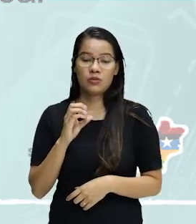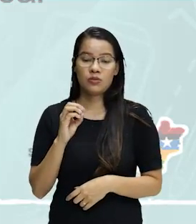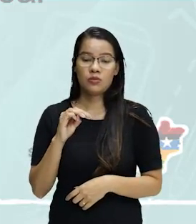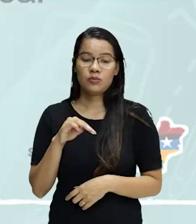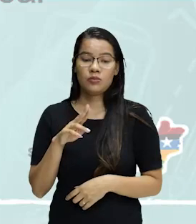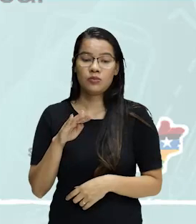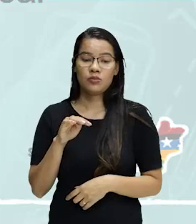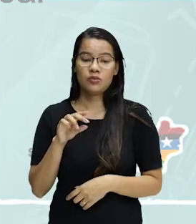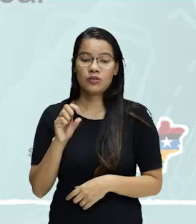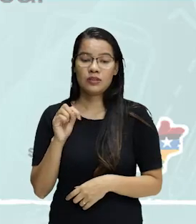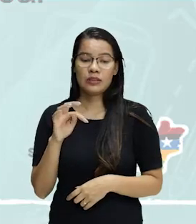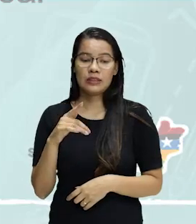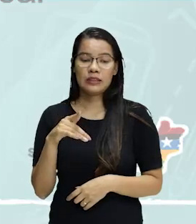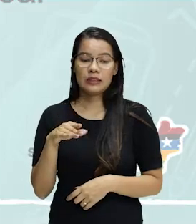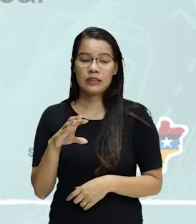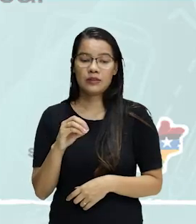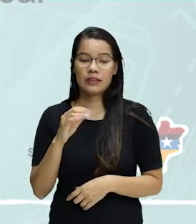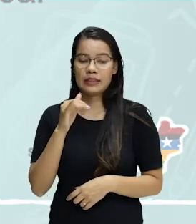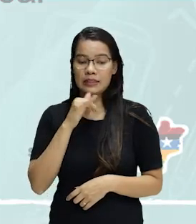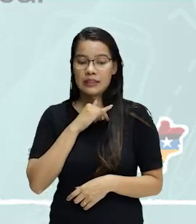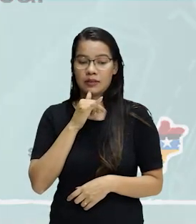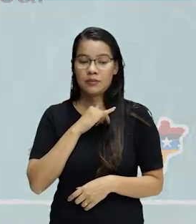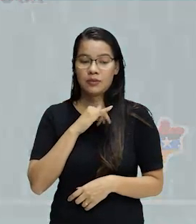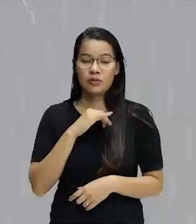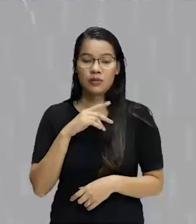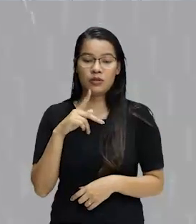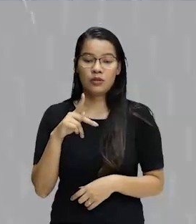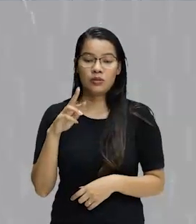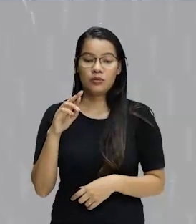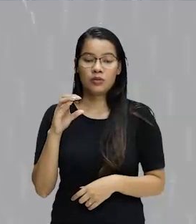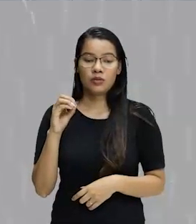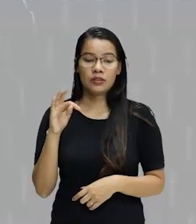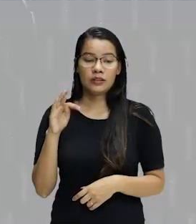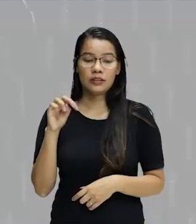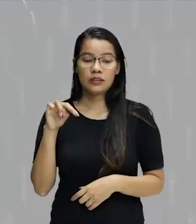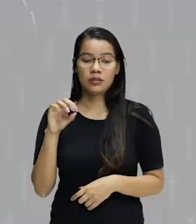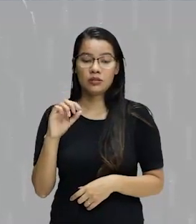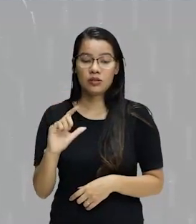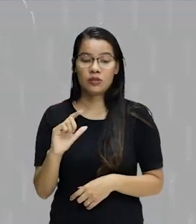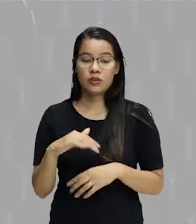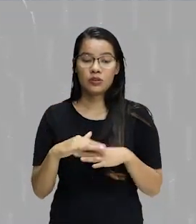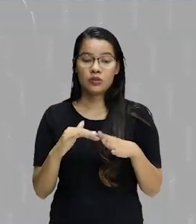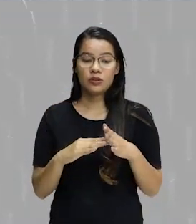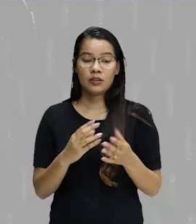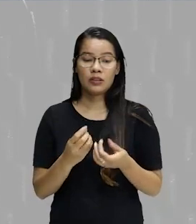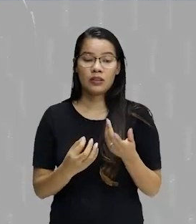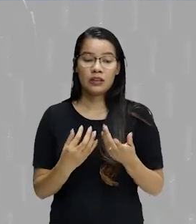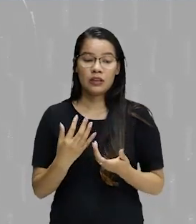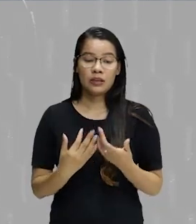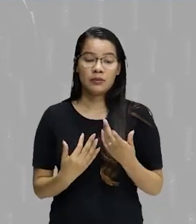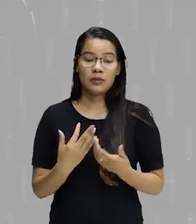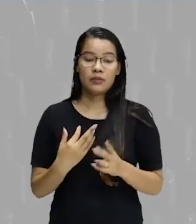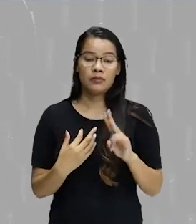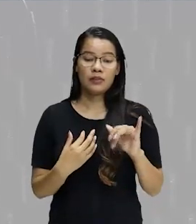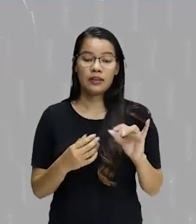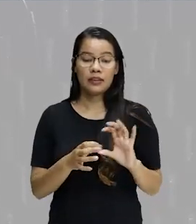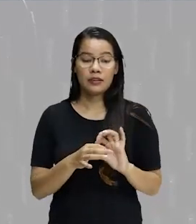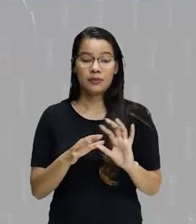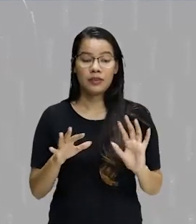do propanol, propan-1-ol. E toda a queima de composto orgânico vai